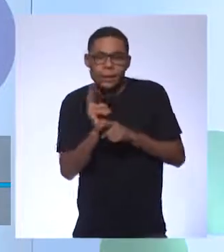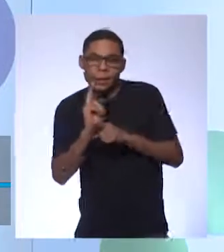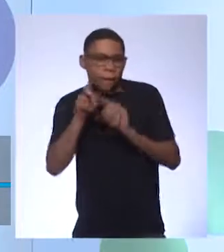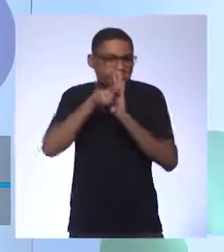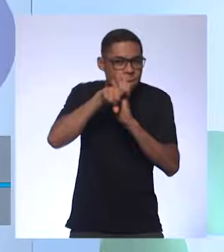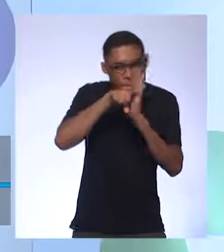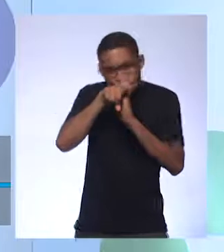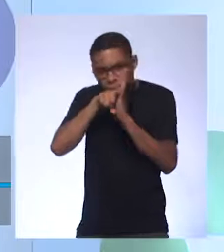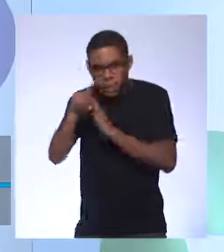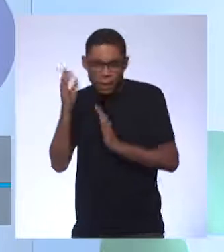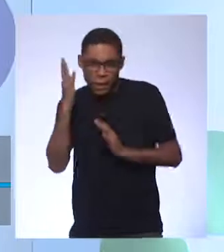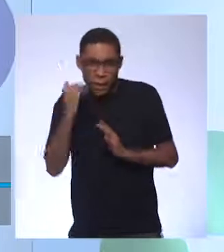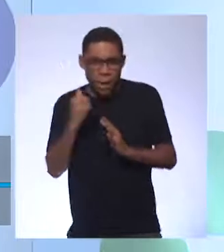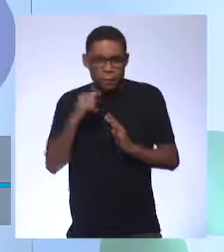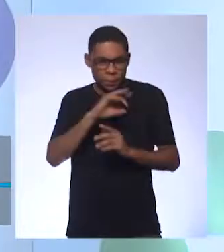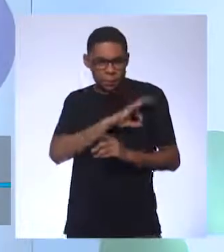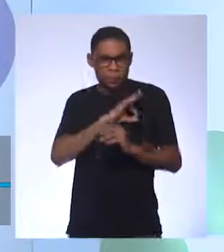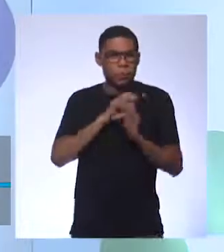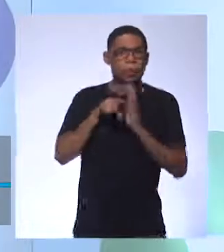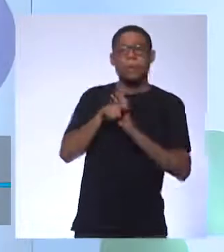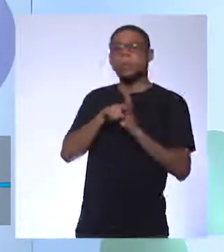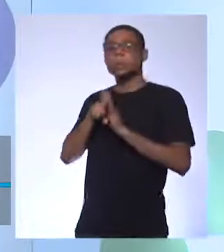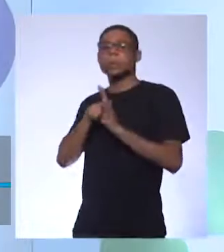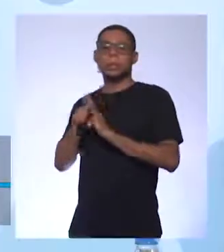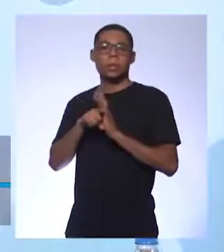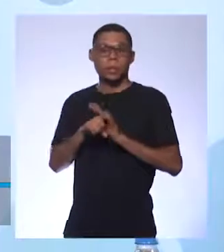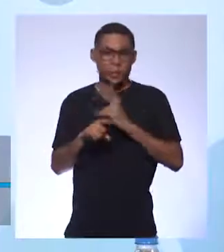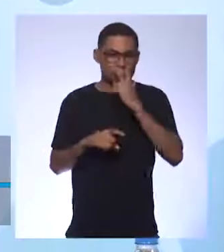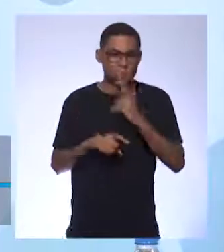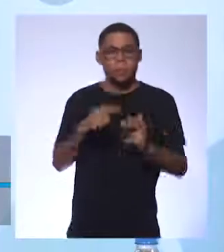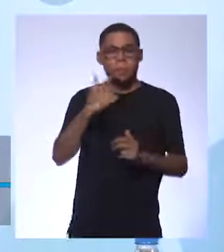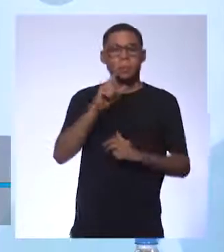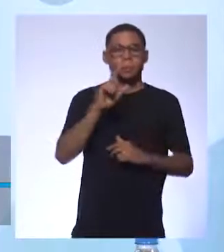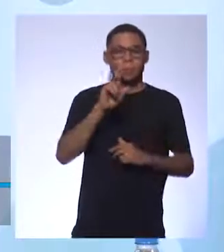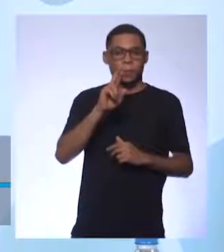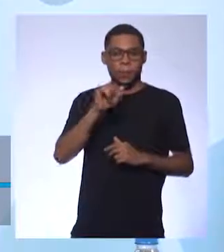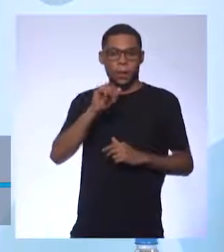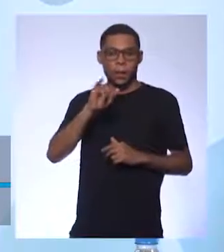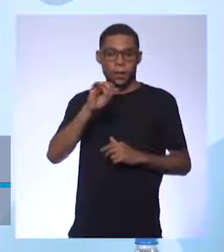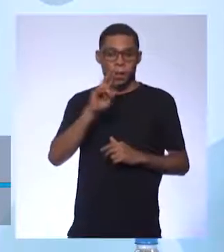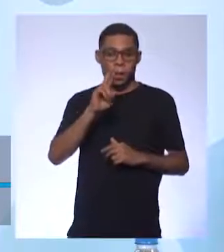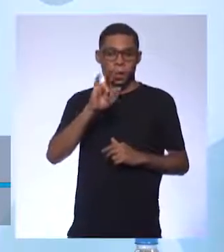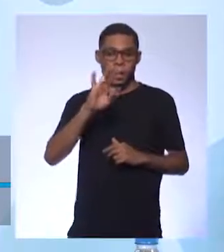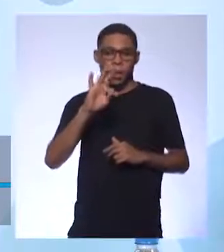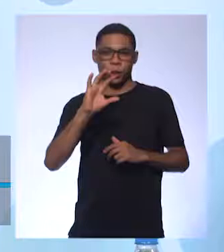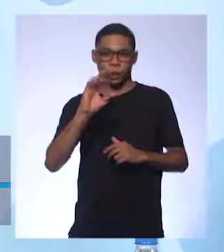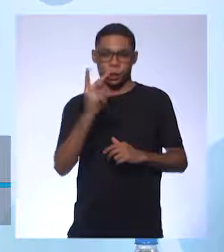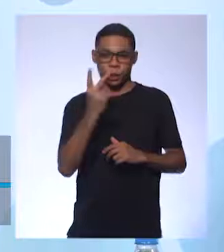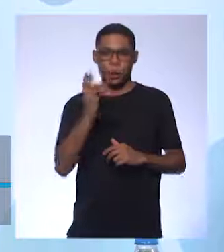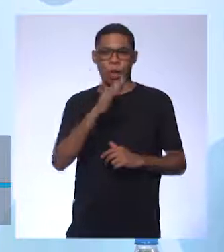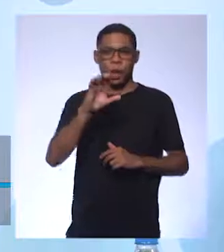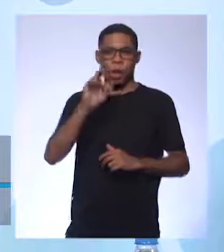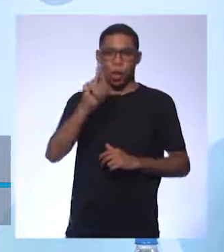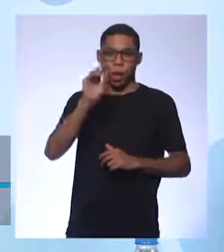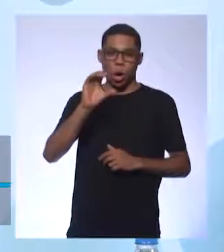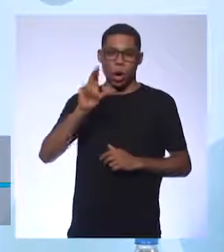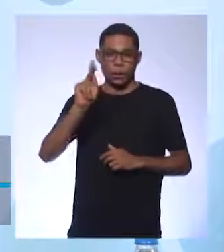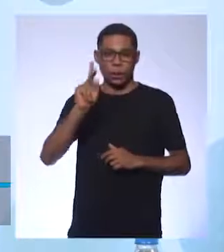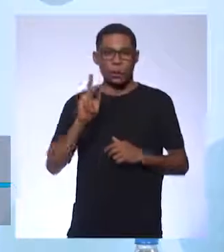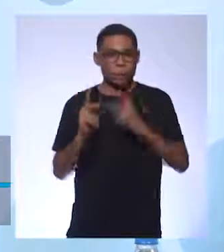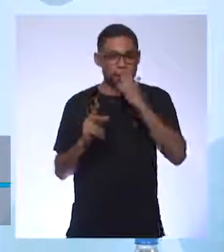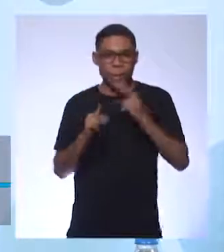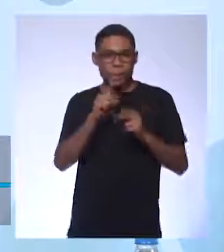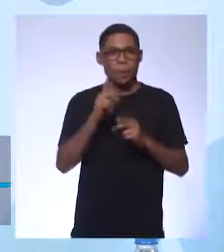com filme fatal, uma mulher. Tipo o Hitchcock, que fazia Olha, só, geralmente, o mesmo estilo, né? Que era meio que um suspense, às vezes